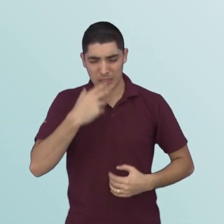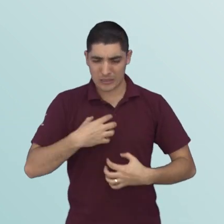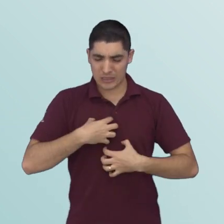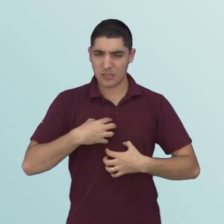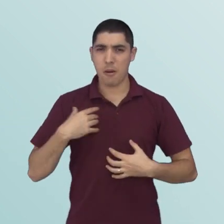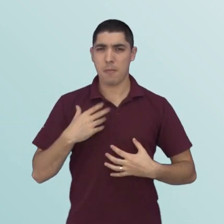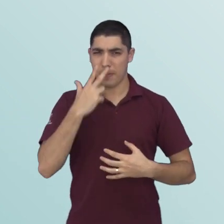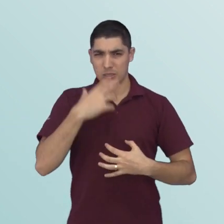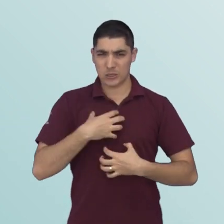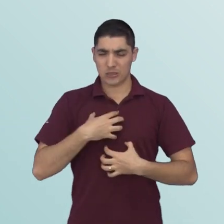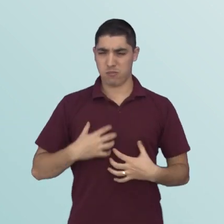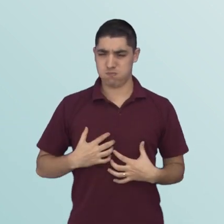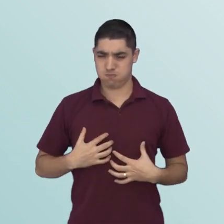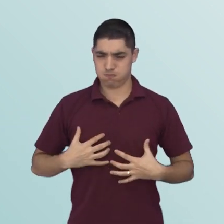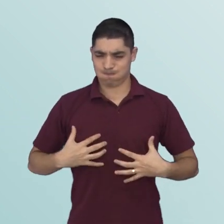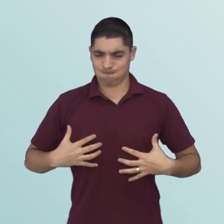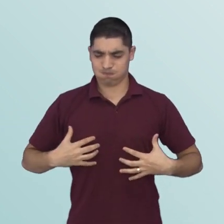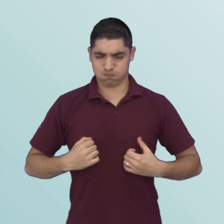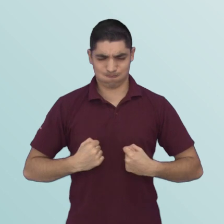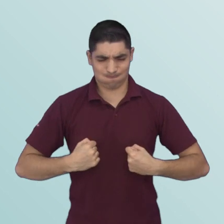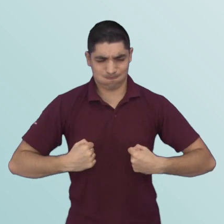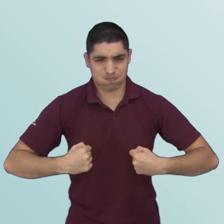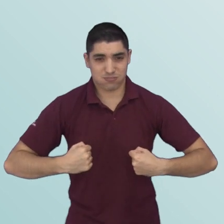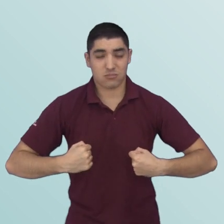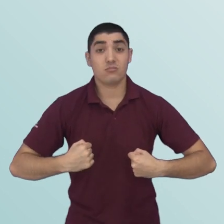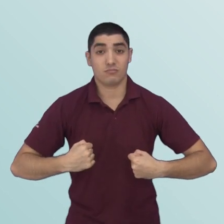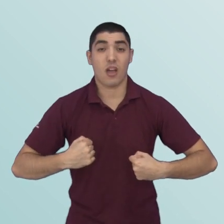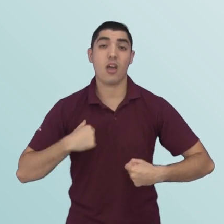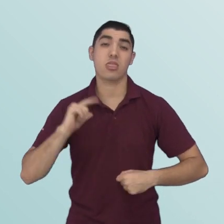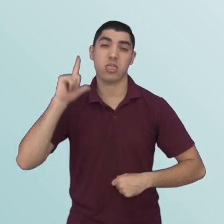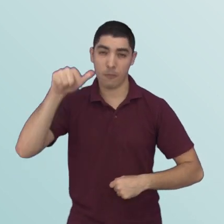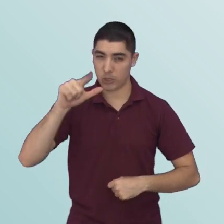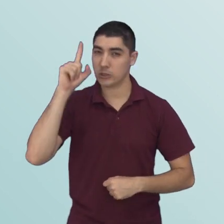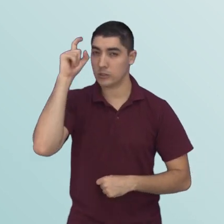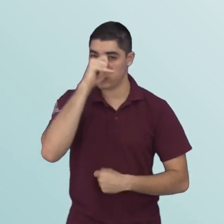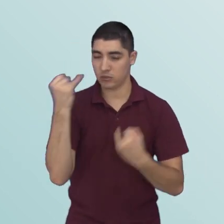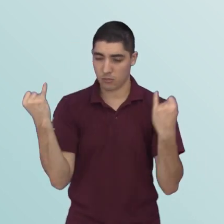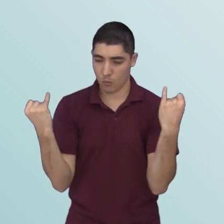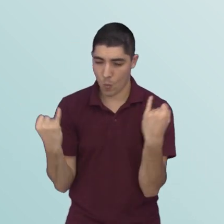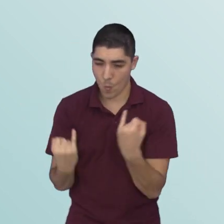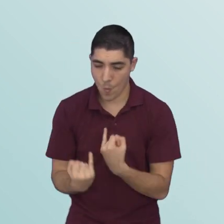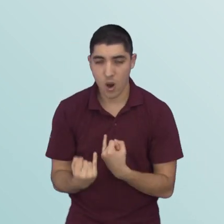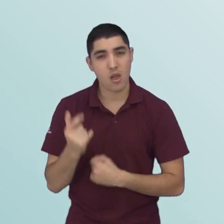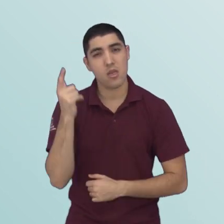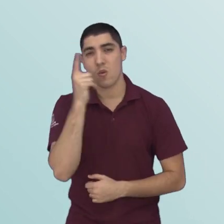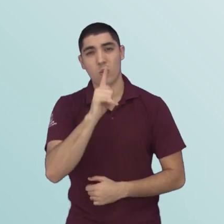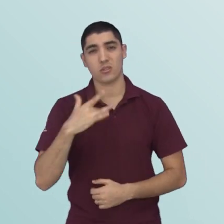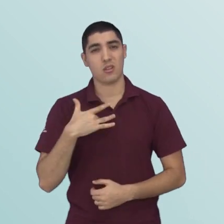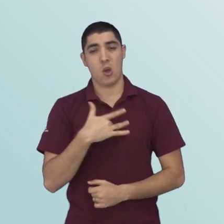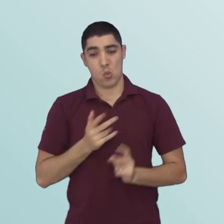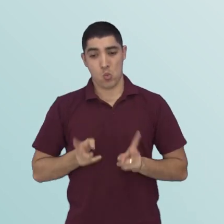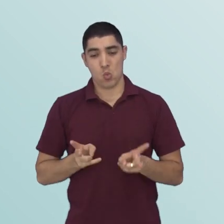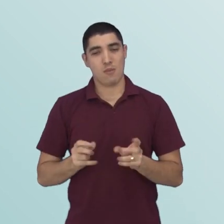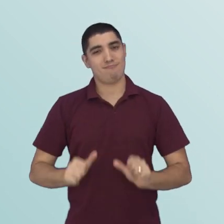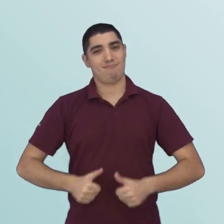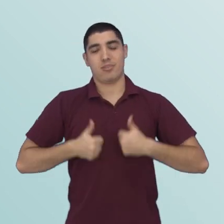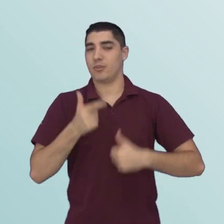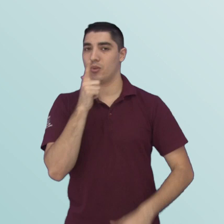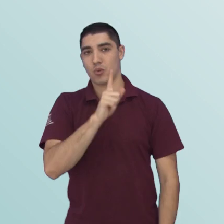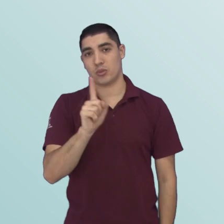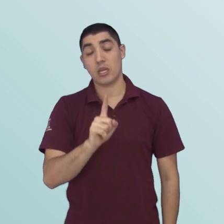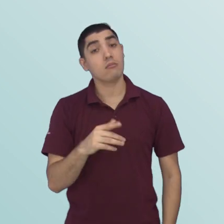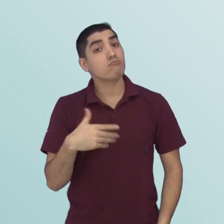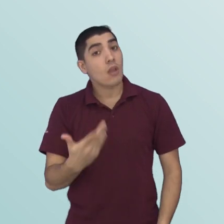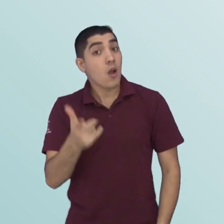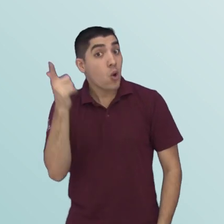para vocês sen te inflamando quanto mais eu inflamo mais dificuldade eu tenho de emagrecer ou até mesmo de manter a minha